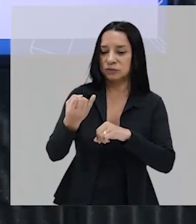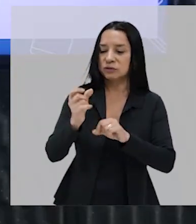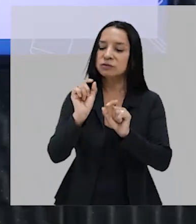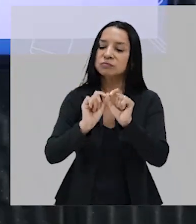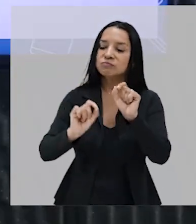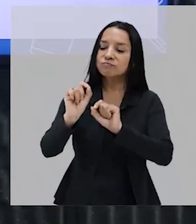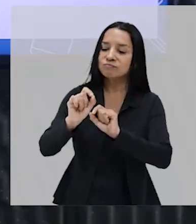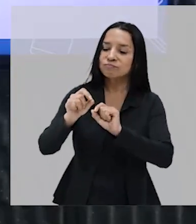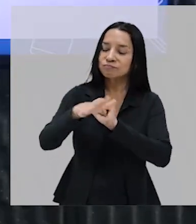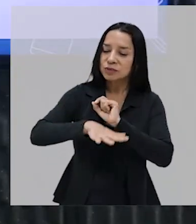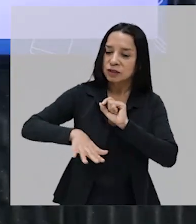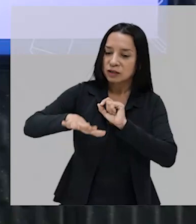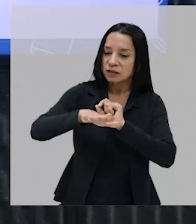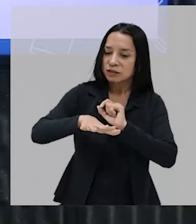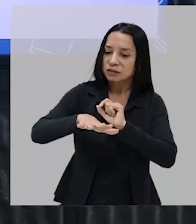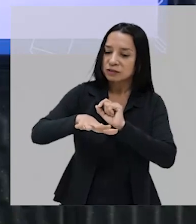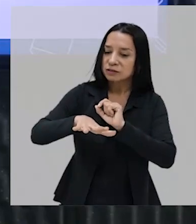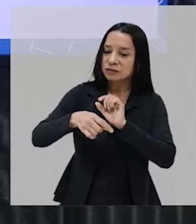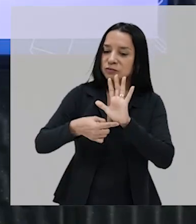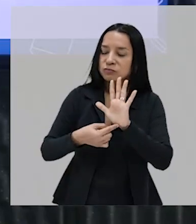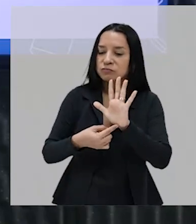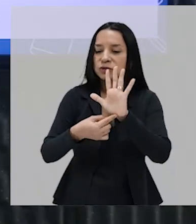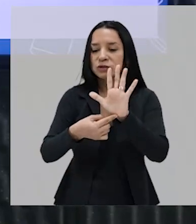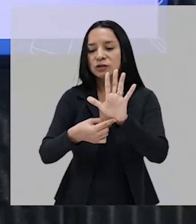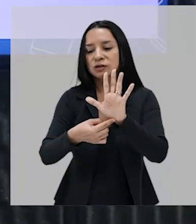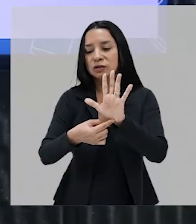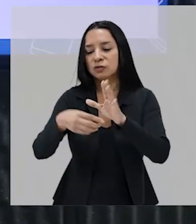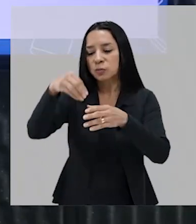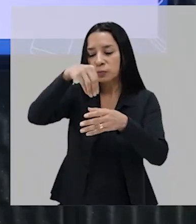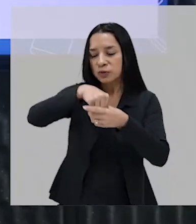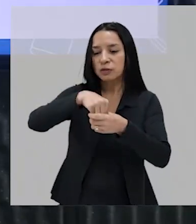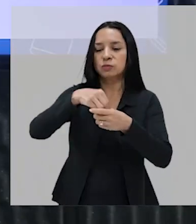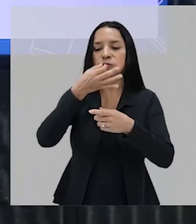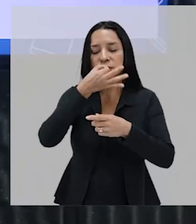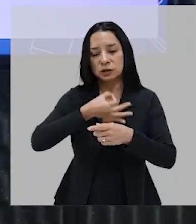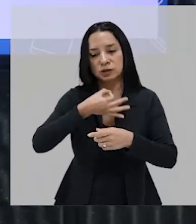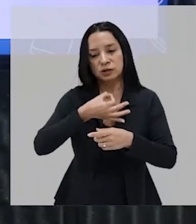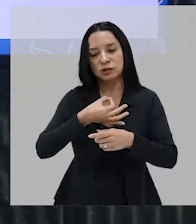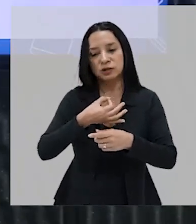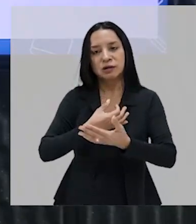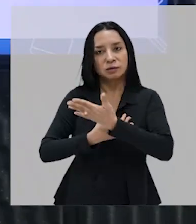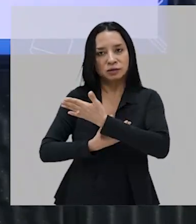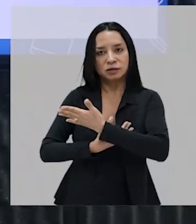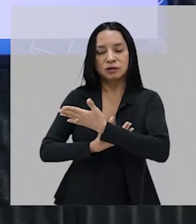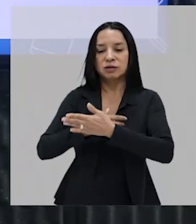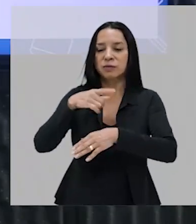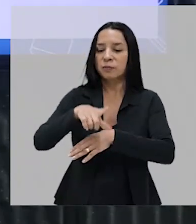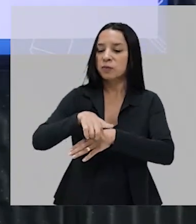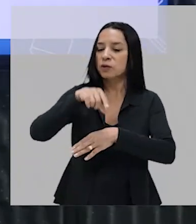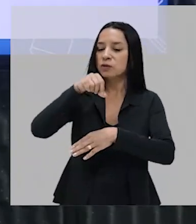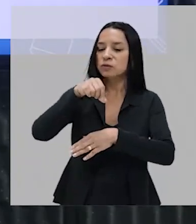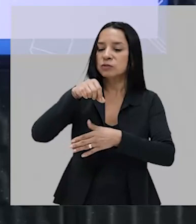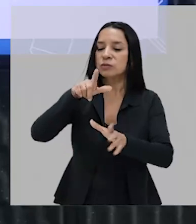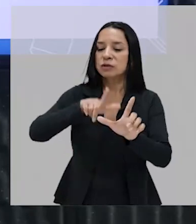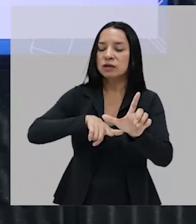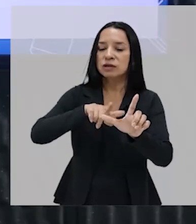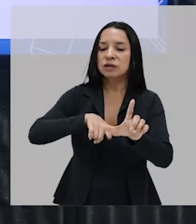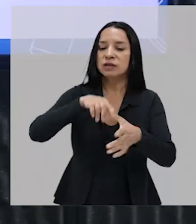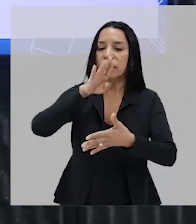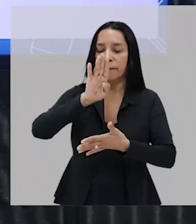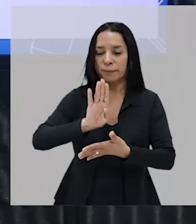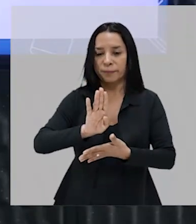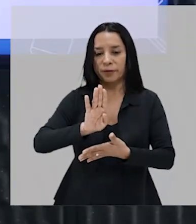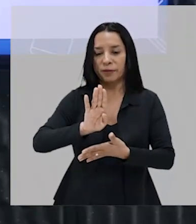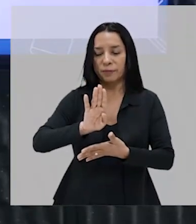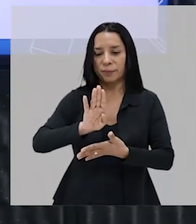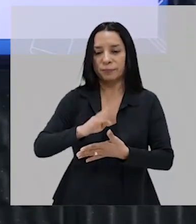está ali se sobressaindo dentro da crítica. Aqui, no caso, nós vamos preferir marcar a letra B de bola. Então, assinale para